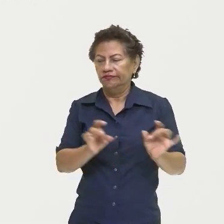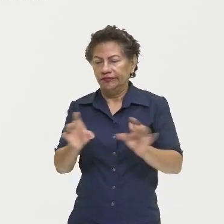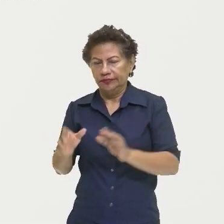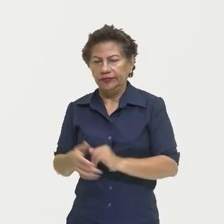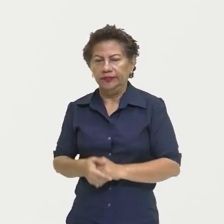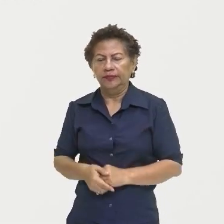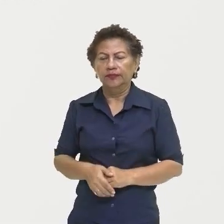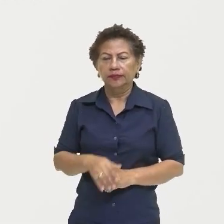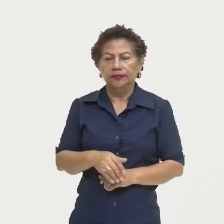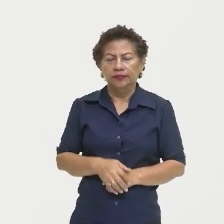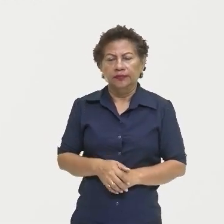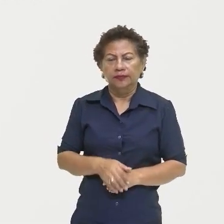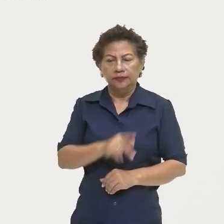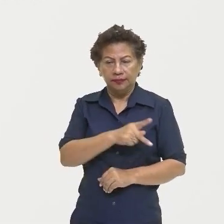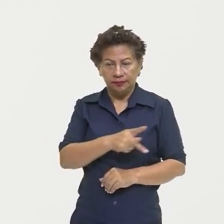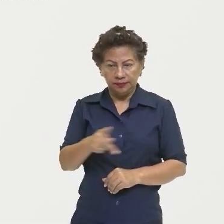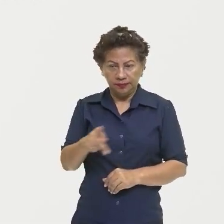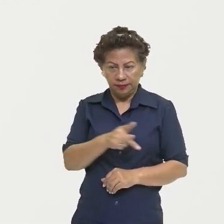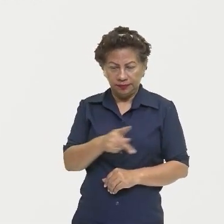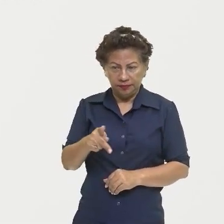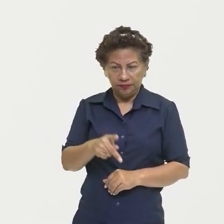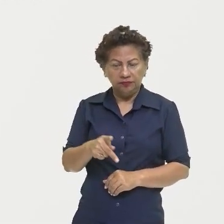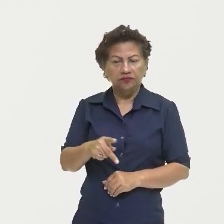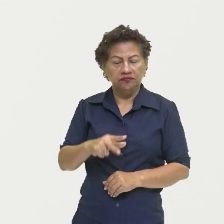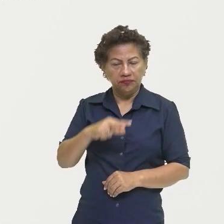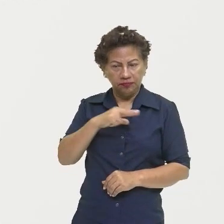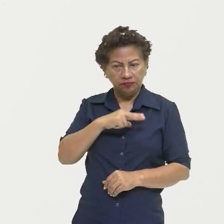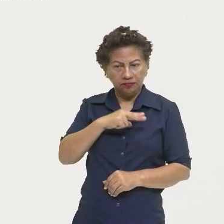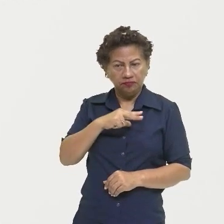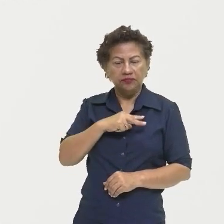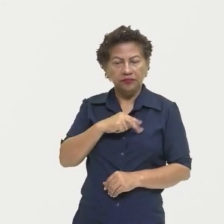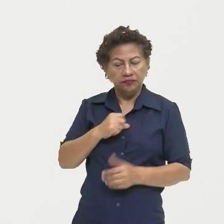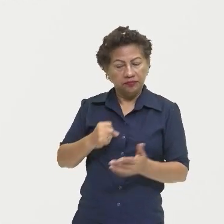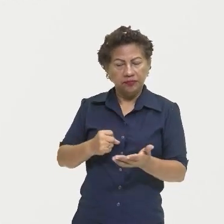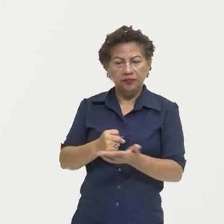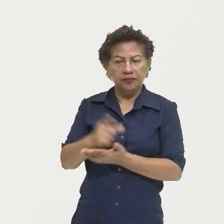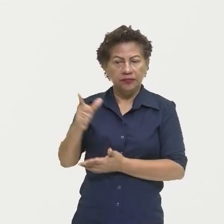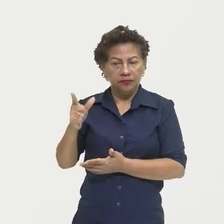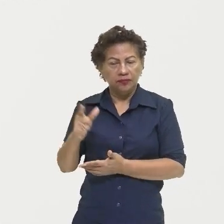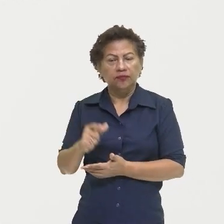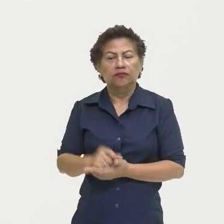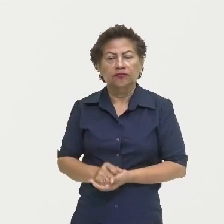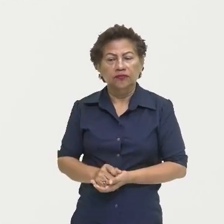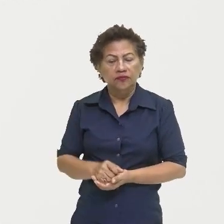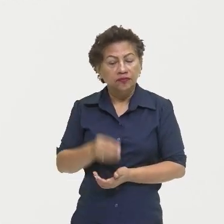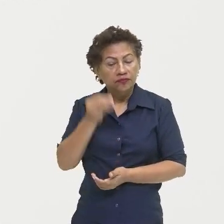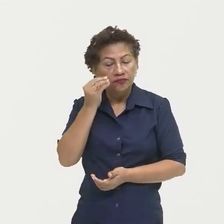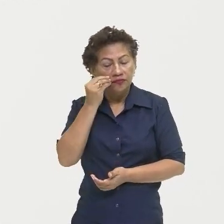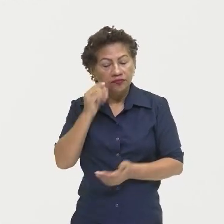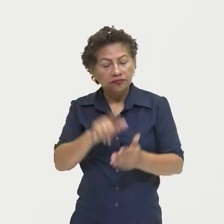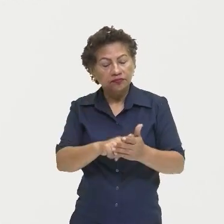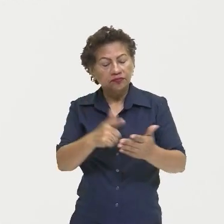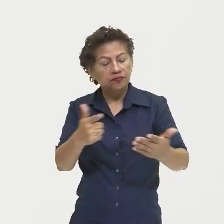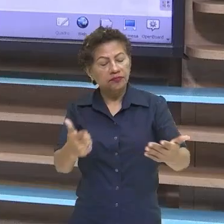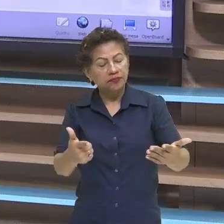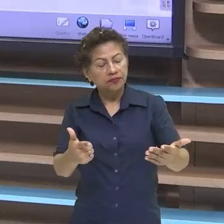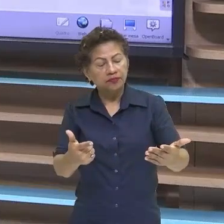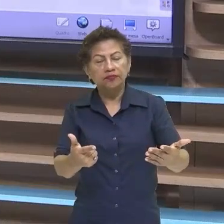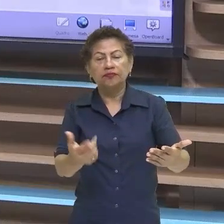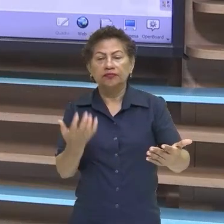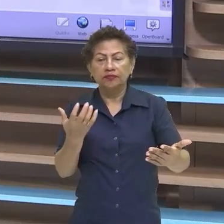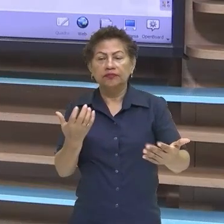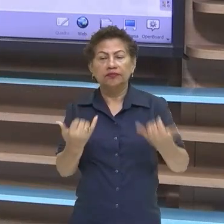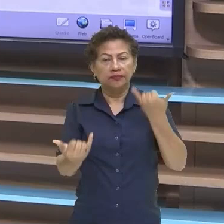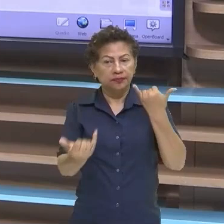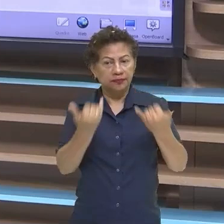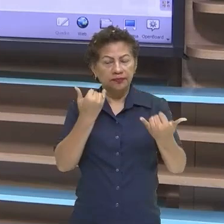particularmente, gosto ainda de pegar um jornal, de ler ali a matéria, ou pegar uma revista. Às vezes, quando eu quero uma informação mais